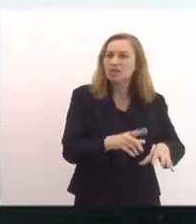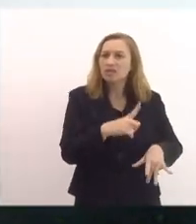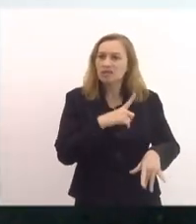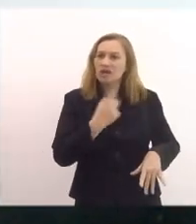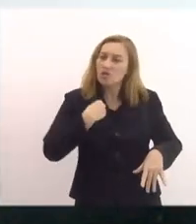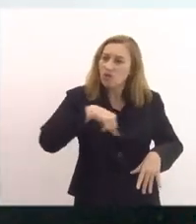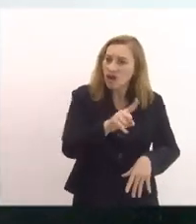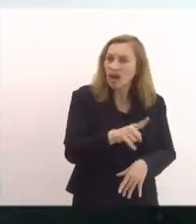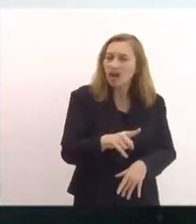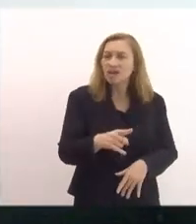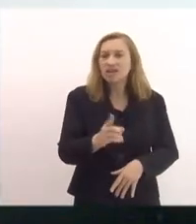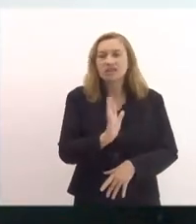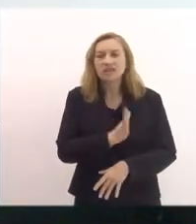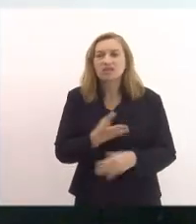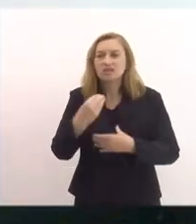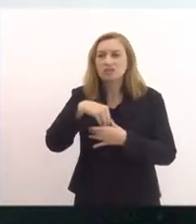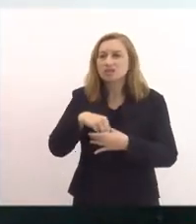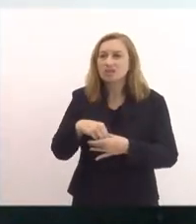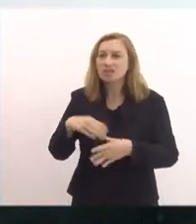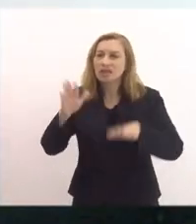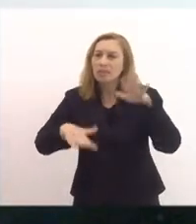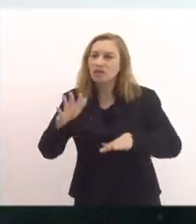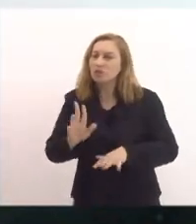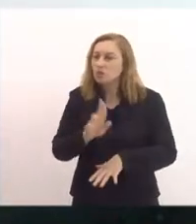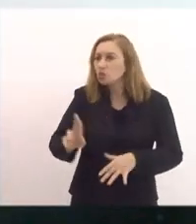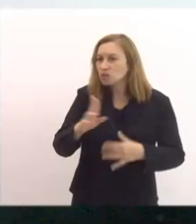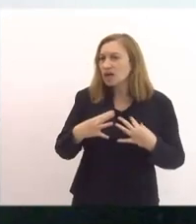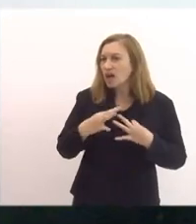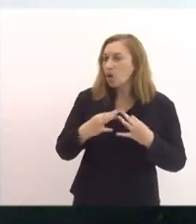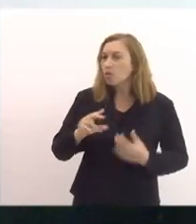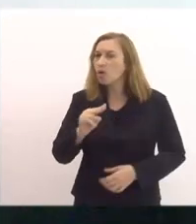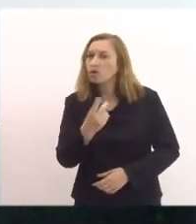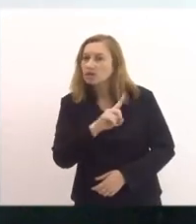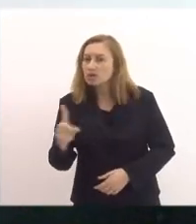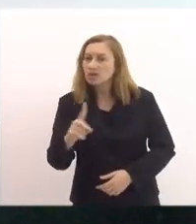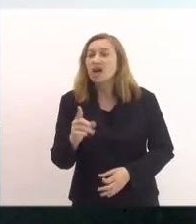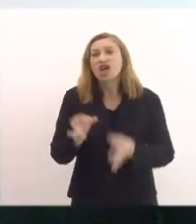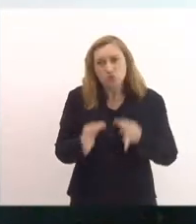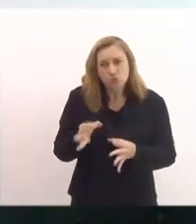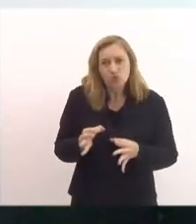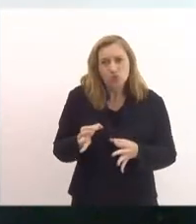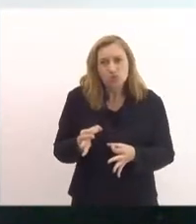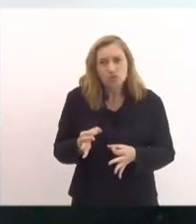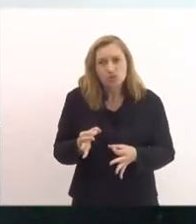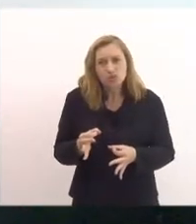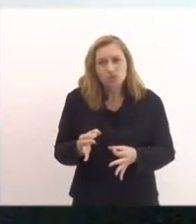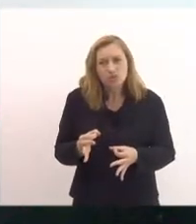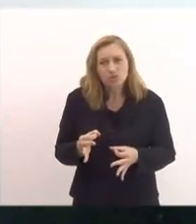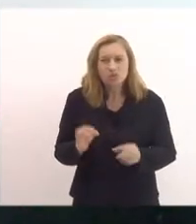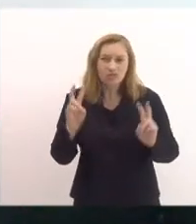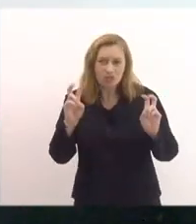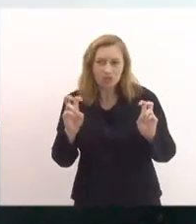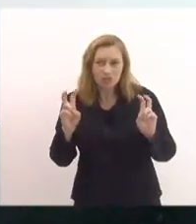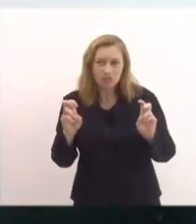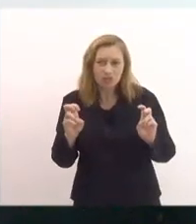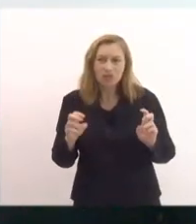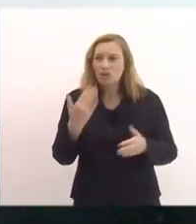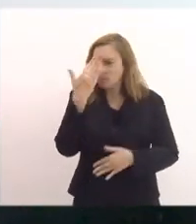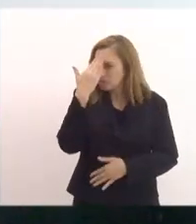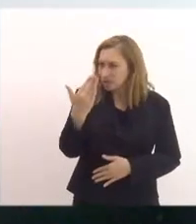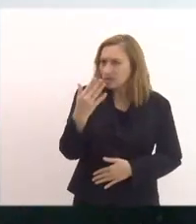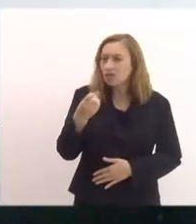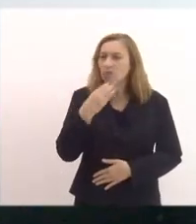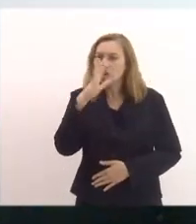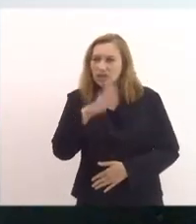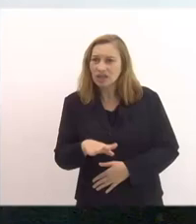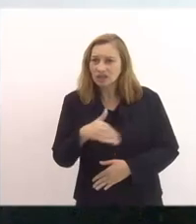meu coração, independente da farda ou não. Mas eu acho que é justo Deus fazer justiça nessa questão. Gente, muito obrigado, uma boa